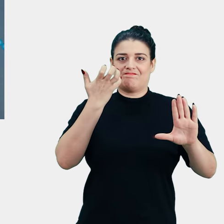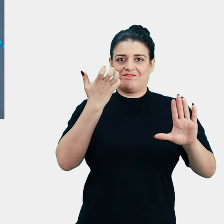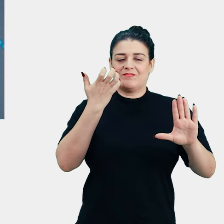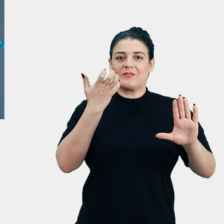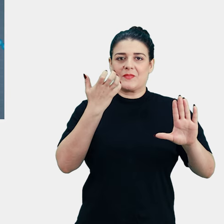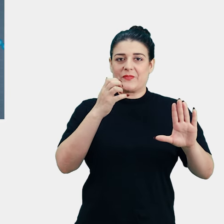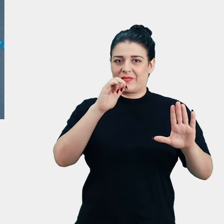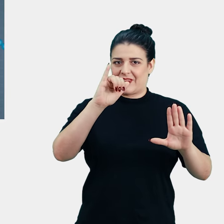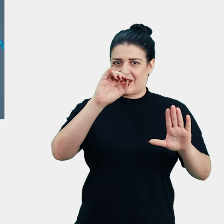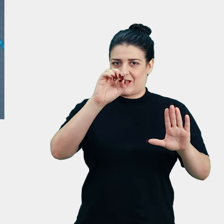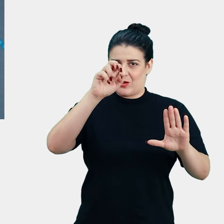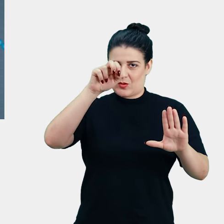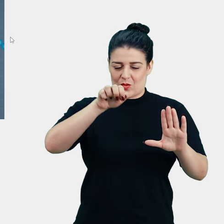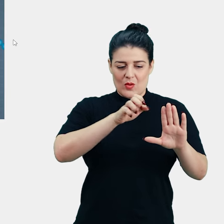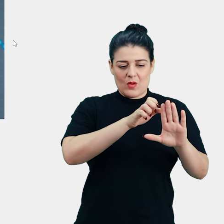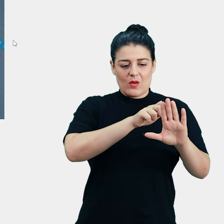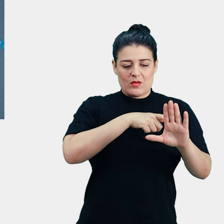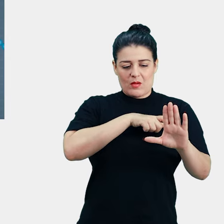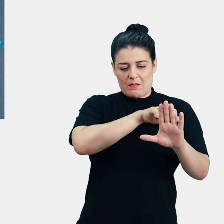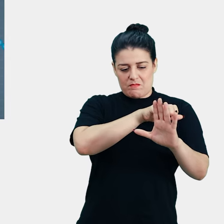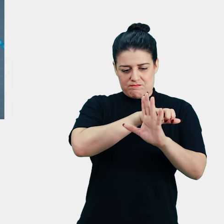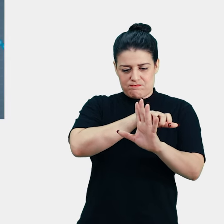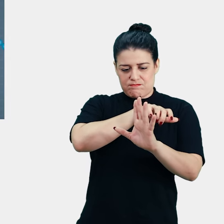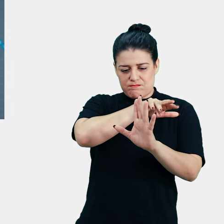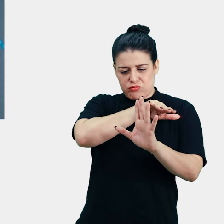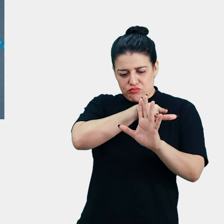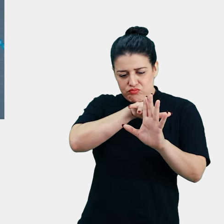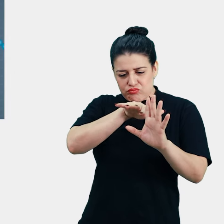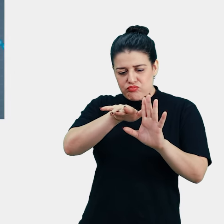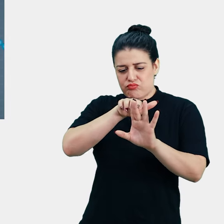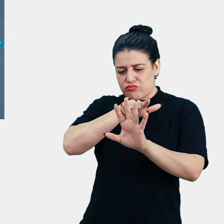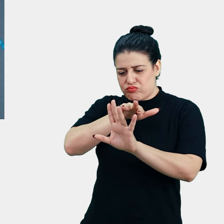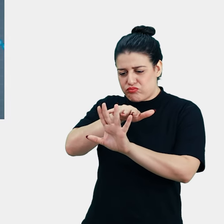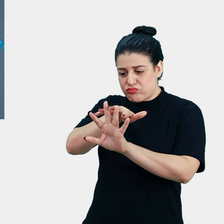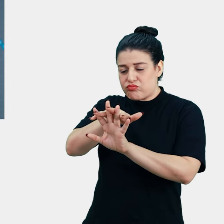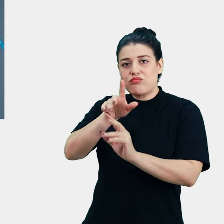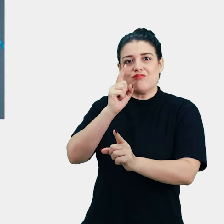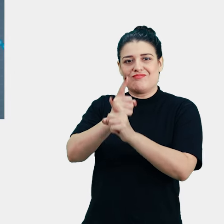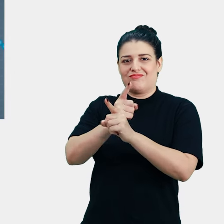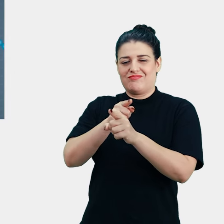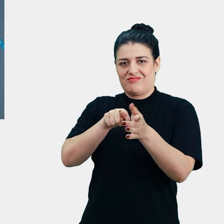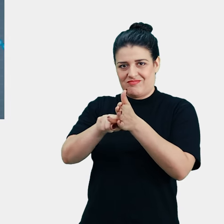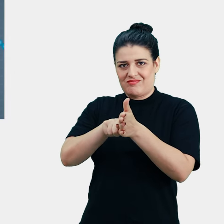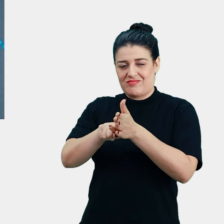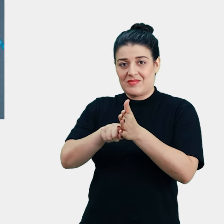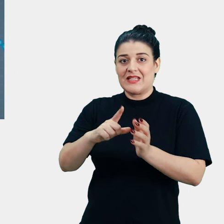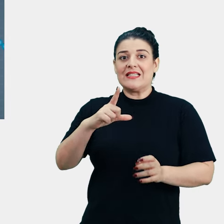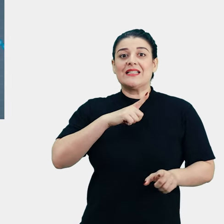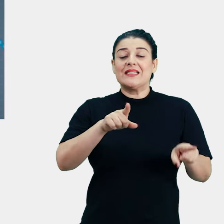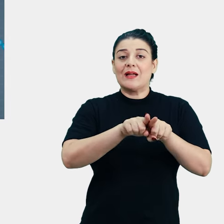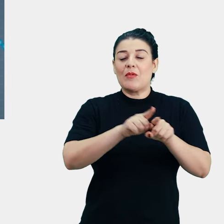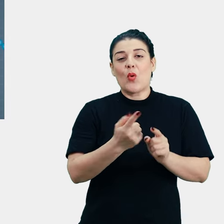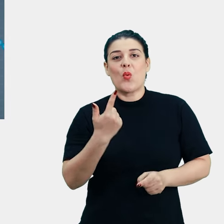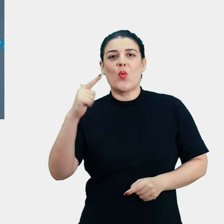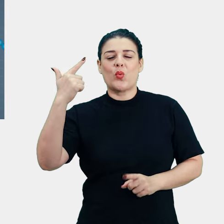íons, ele passa aqui, ó, pelas barras e vão ser detectados. E nós temos os demais íons, tá?